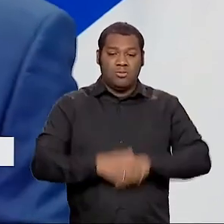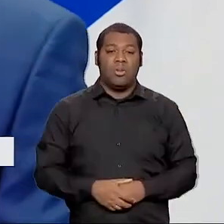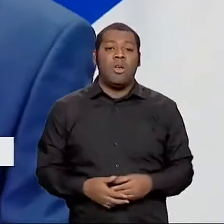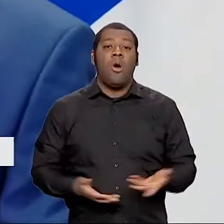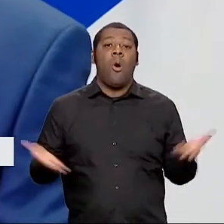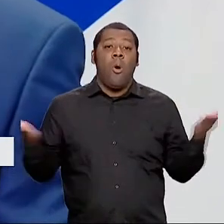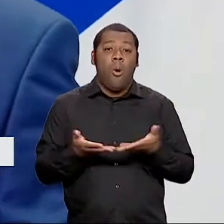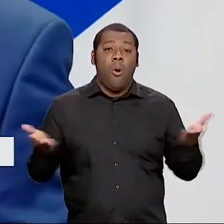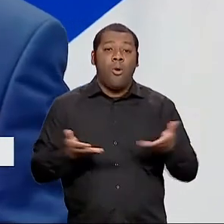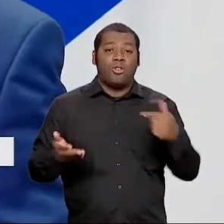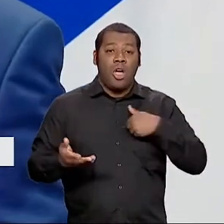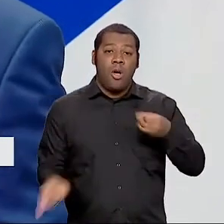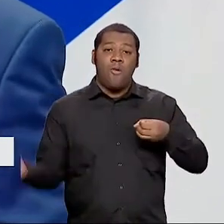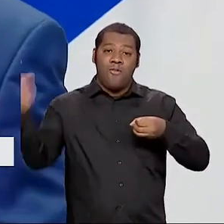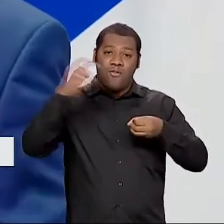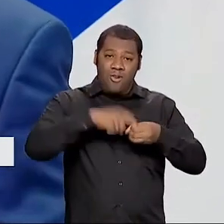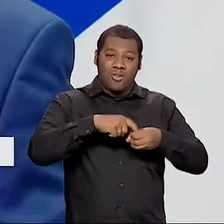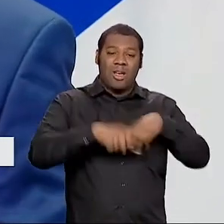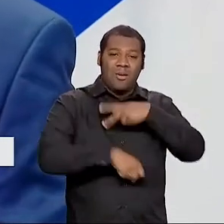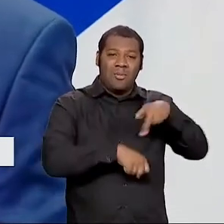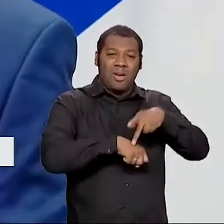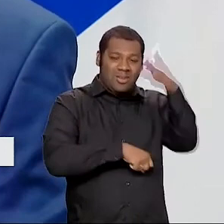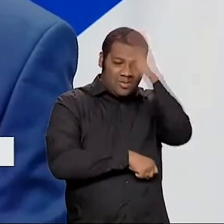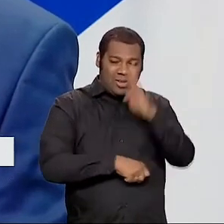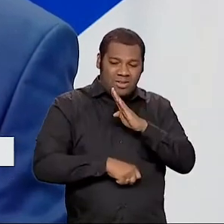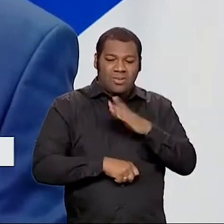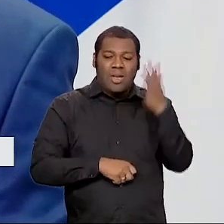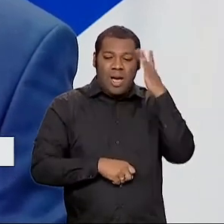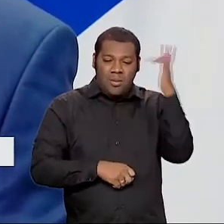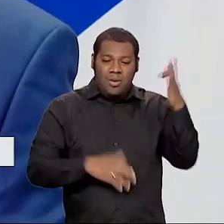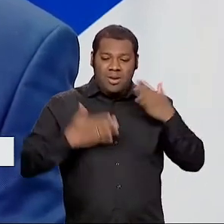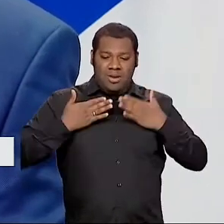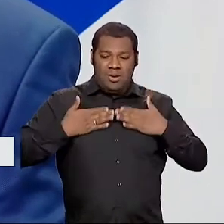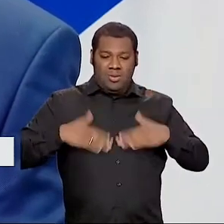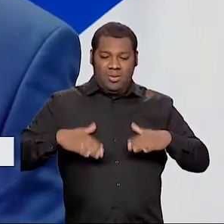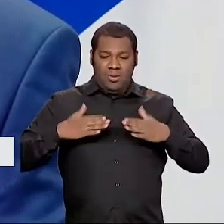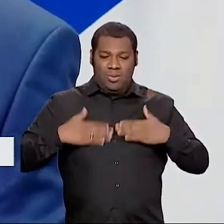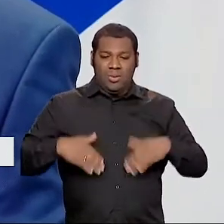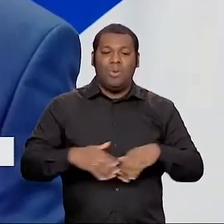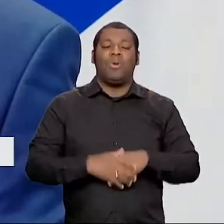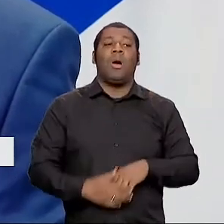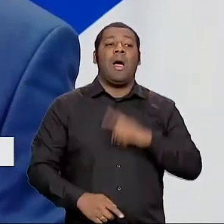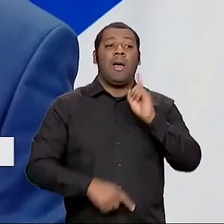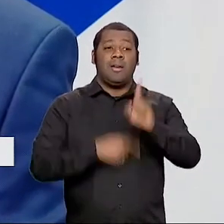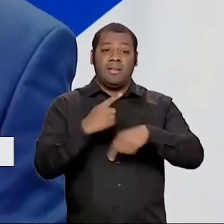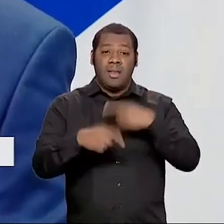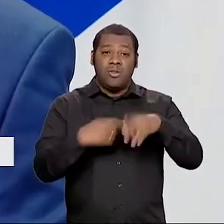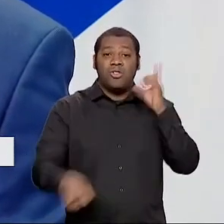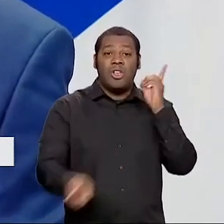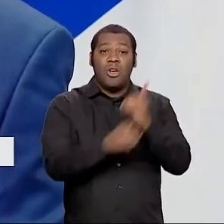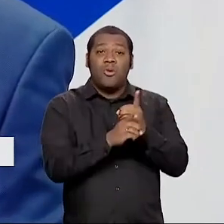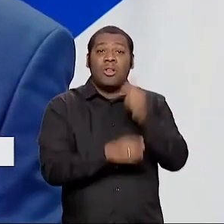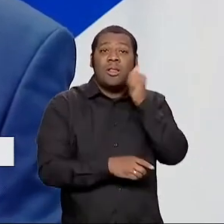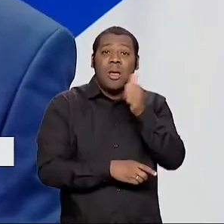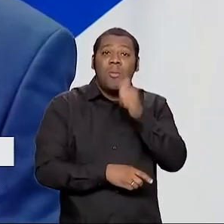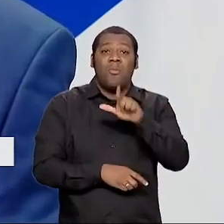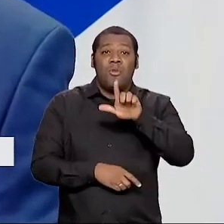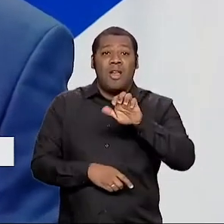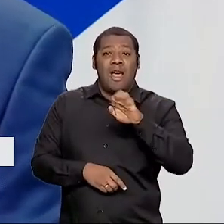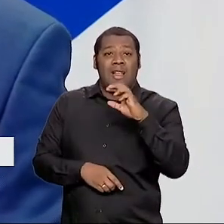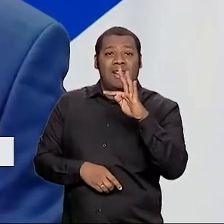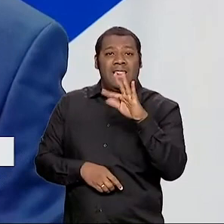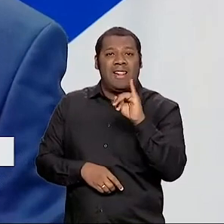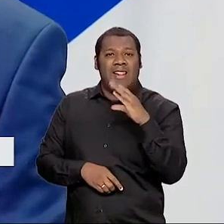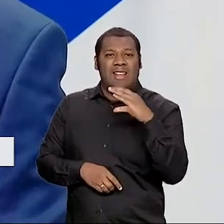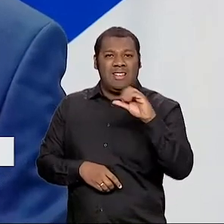Brasil hoje, descanso amanhã, depois nós temos Letícia, na Colômbia, no encontro com um cientista para